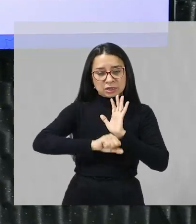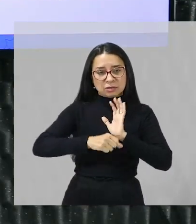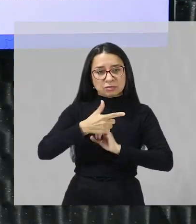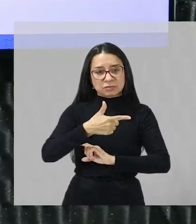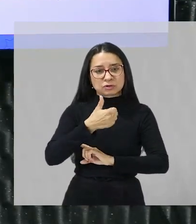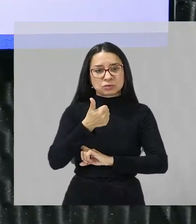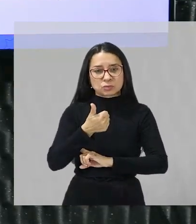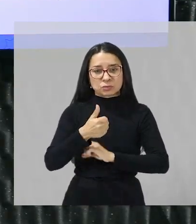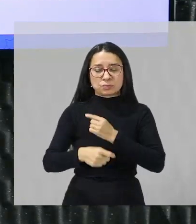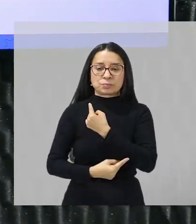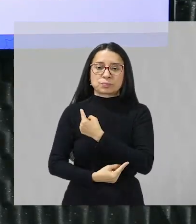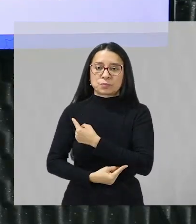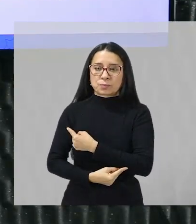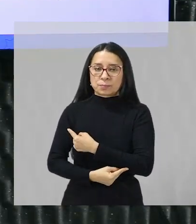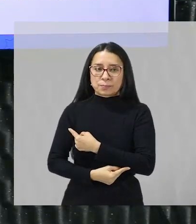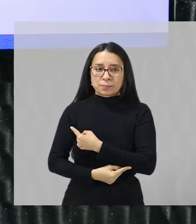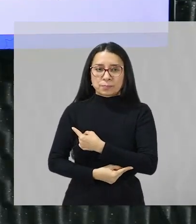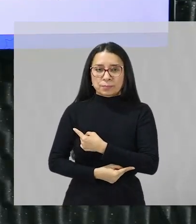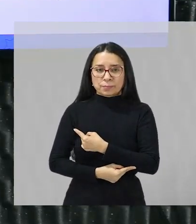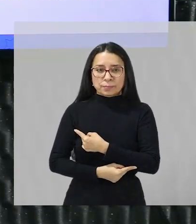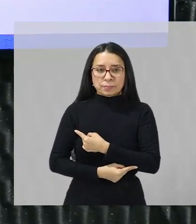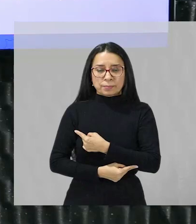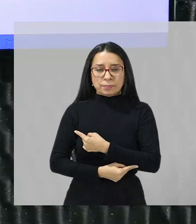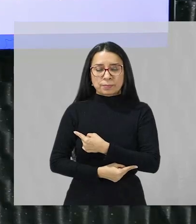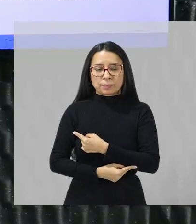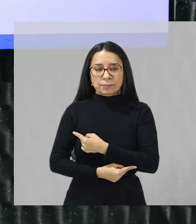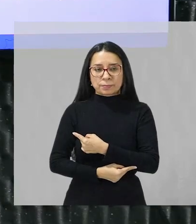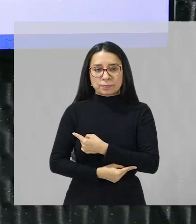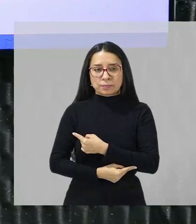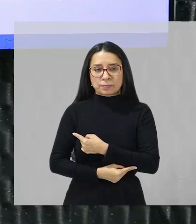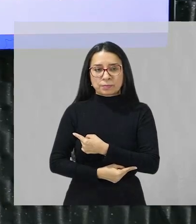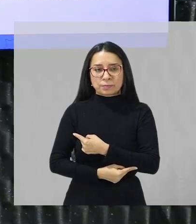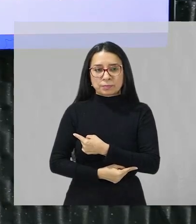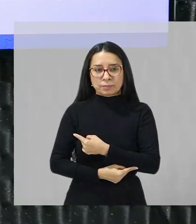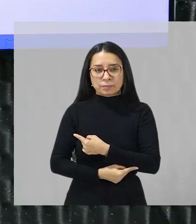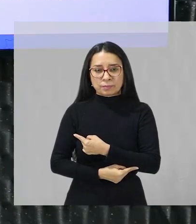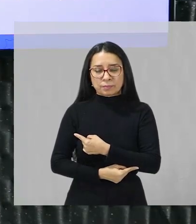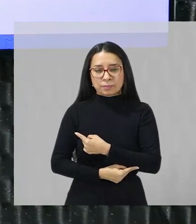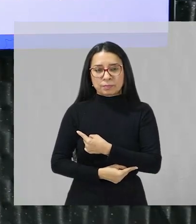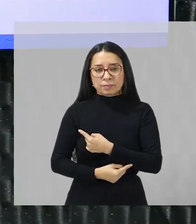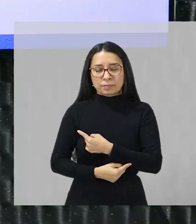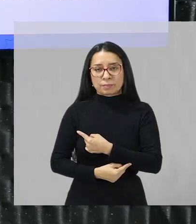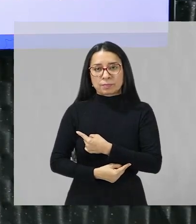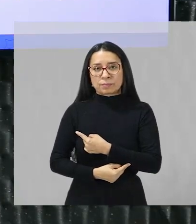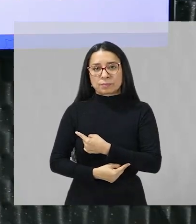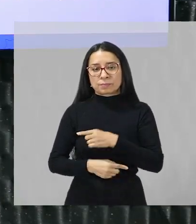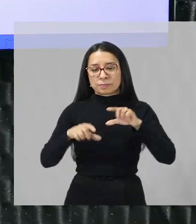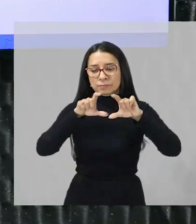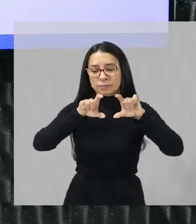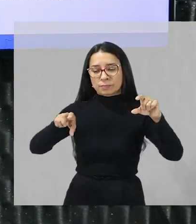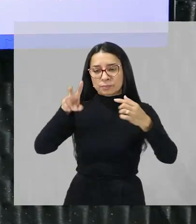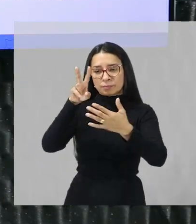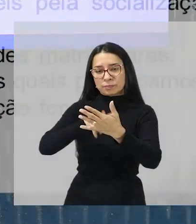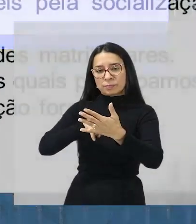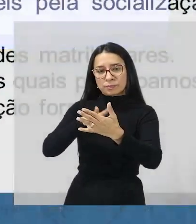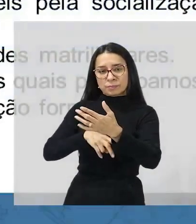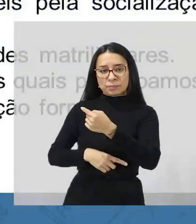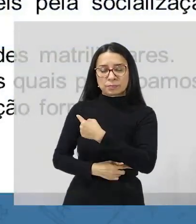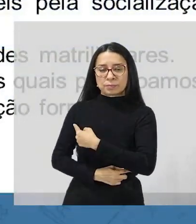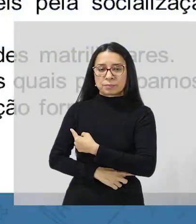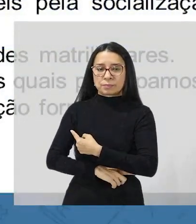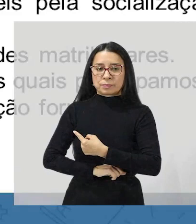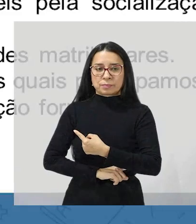é possível afirmar sobre a desigualdade de gênero, opa, olha aí, ó, desigualdade de gênero, tema da